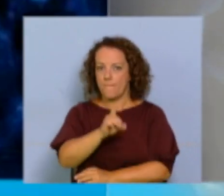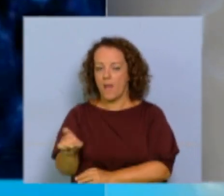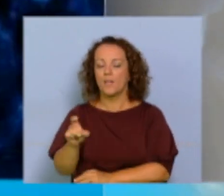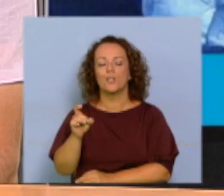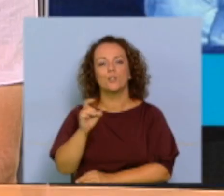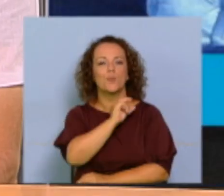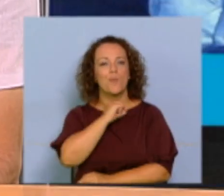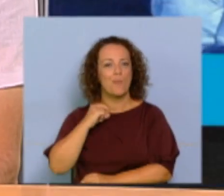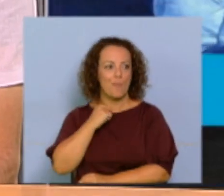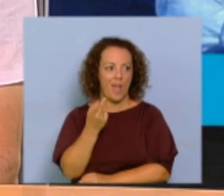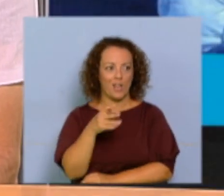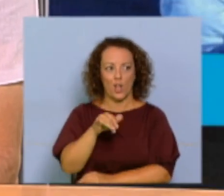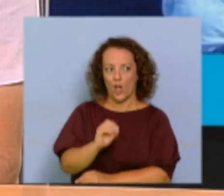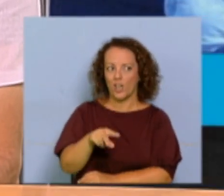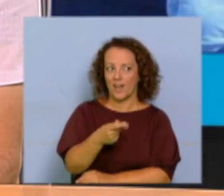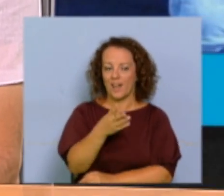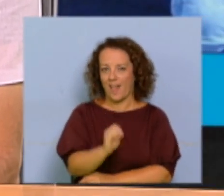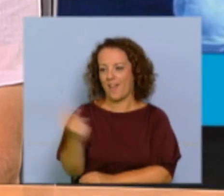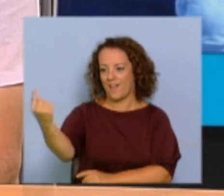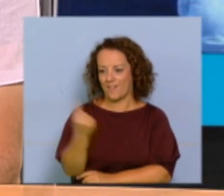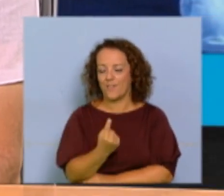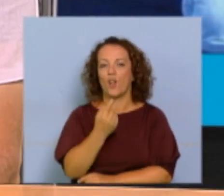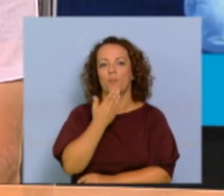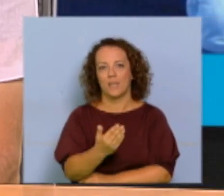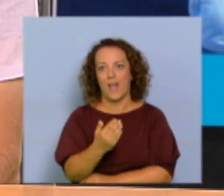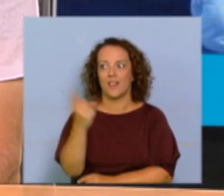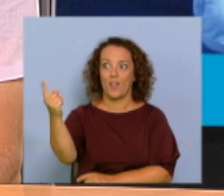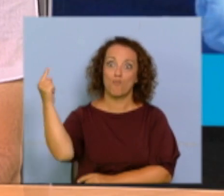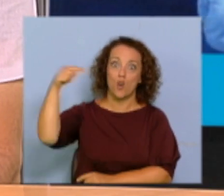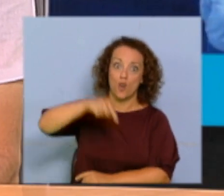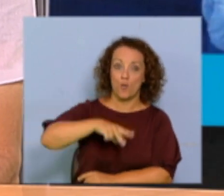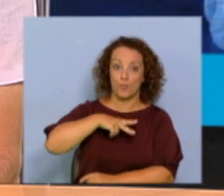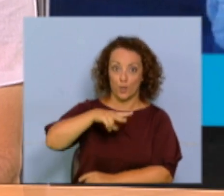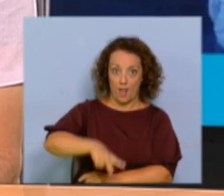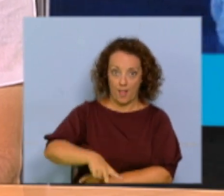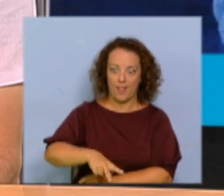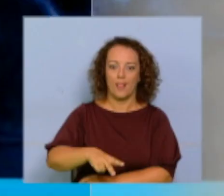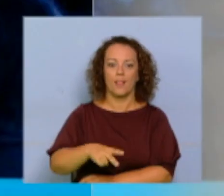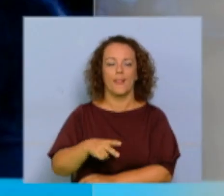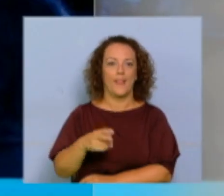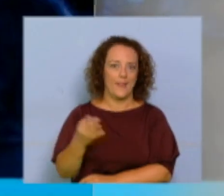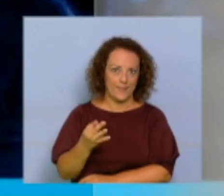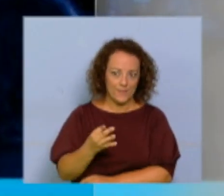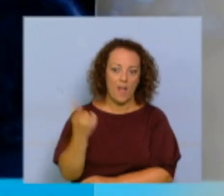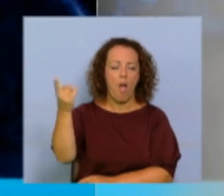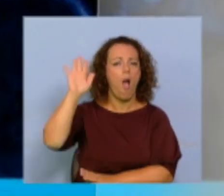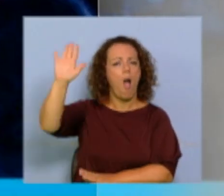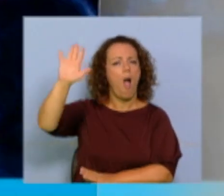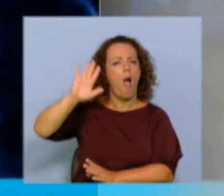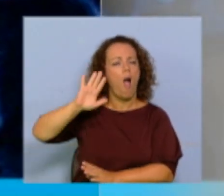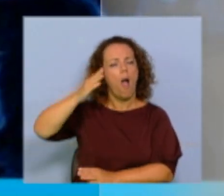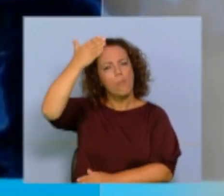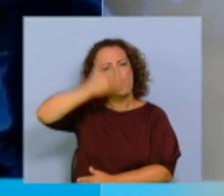aqui no programa Eclésia. Obrigado, é sempre uma alegria. Vê até Portugal. Estes tempos têm sido muito por Roma, onde